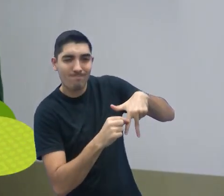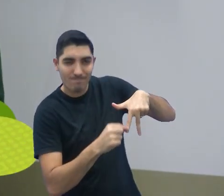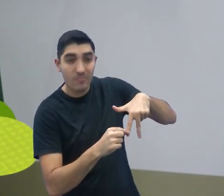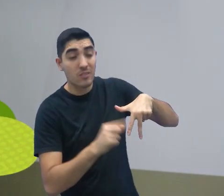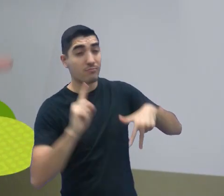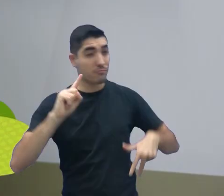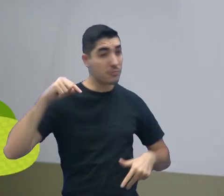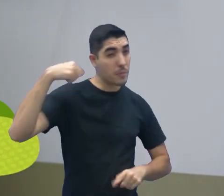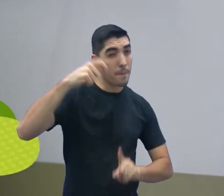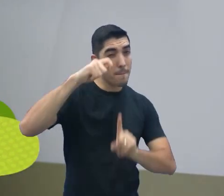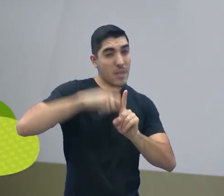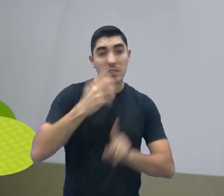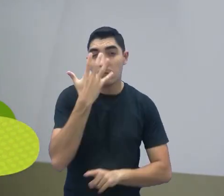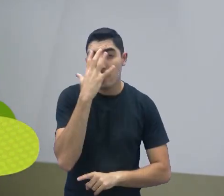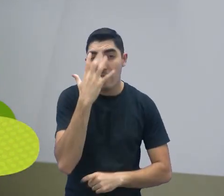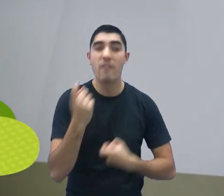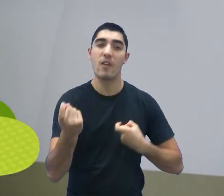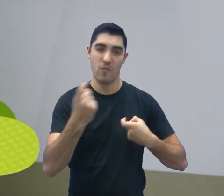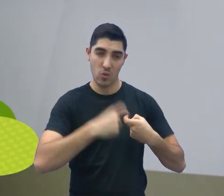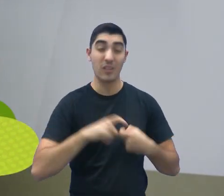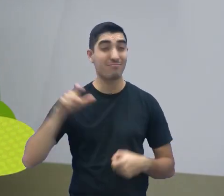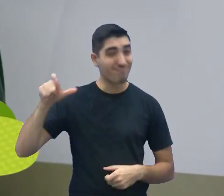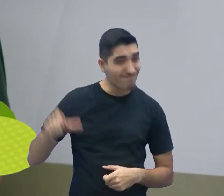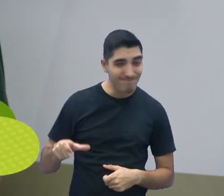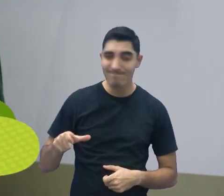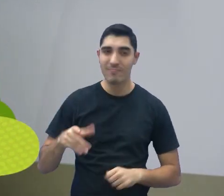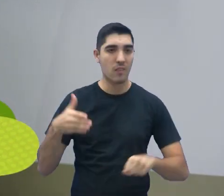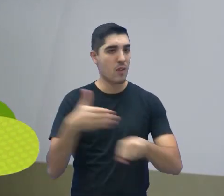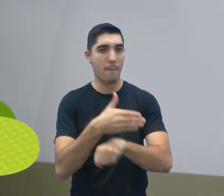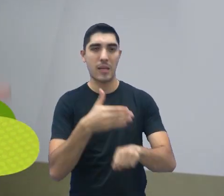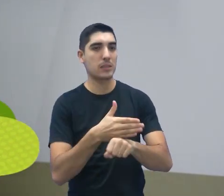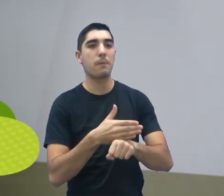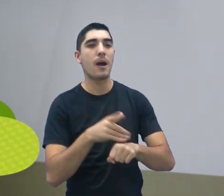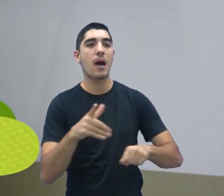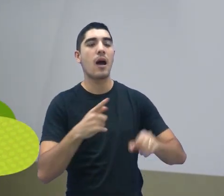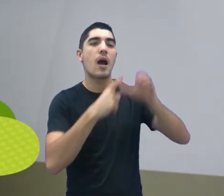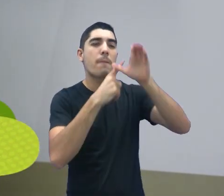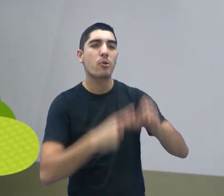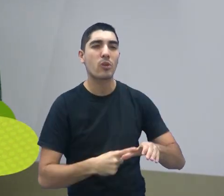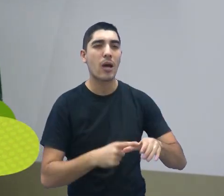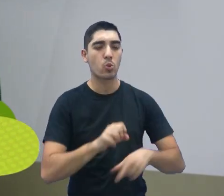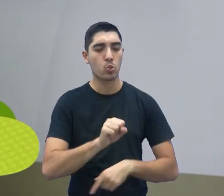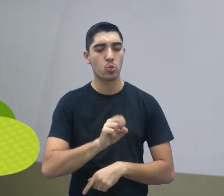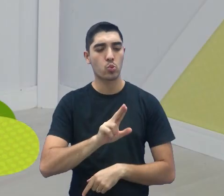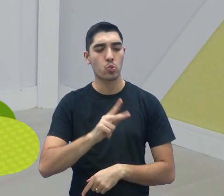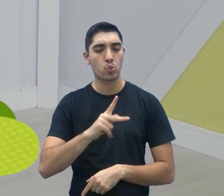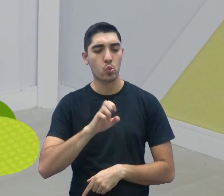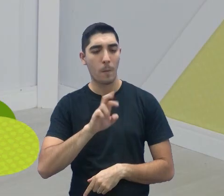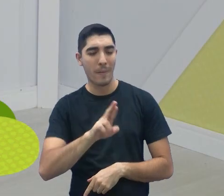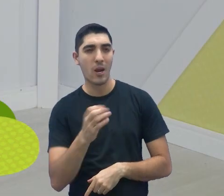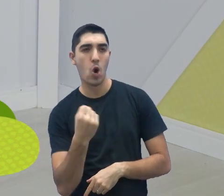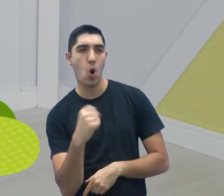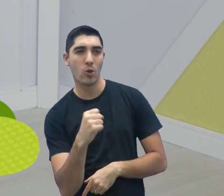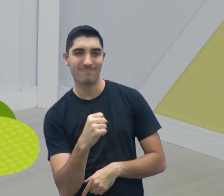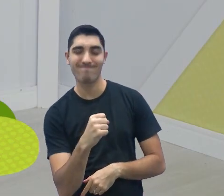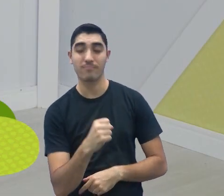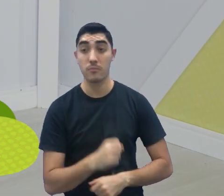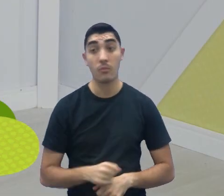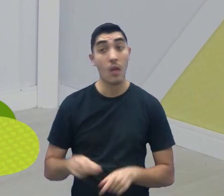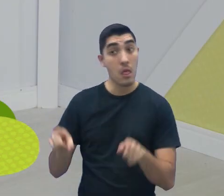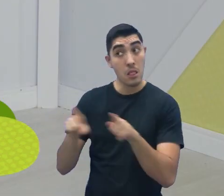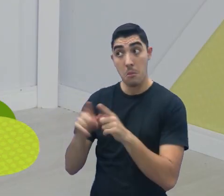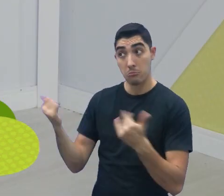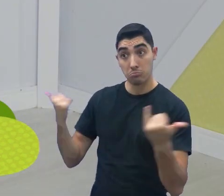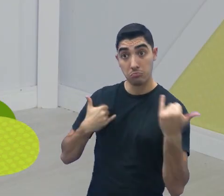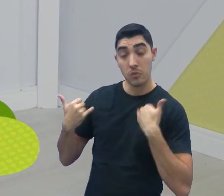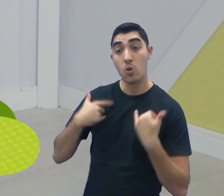fevereiro. Portanto, vai perder o Super 8. Não jogará o Super 8. O Adiel é um grande desfalque para o São José. E eu recebi a informação também que o garoto